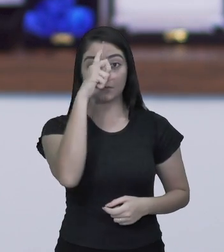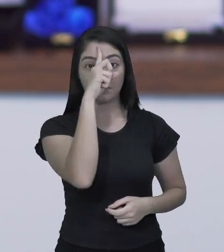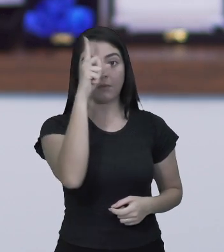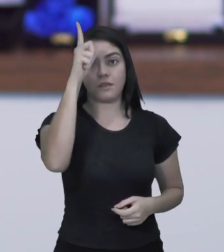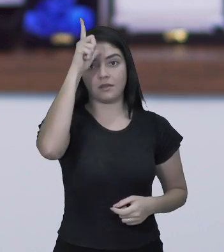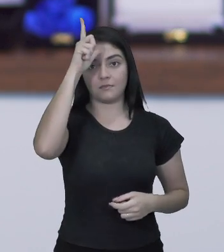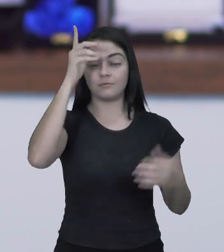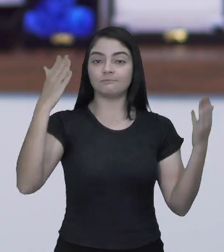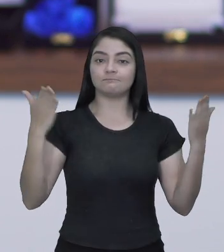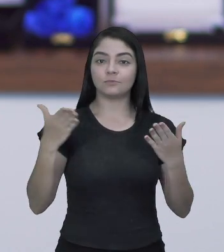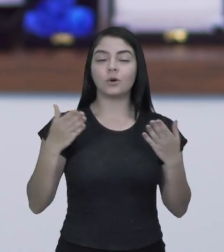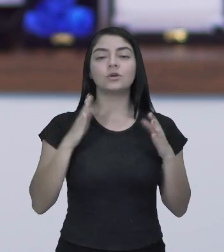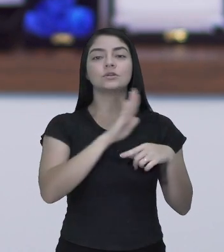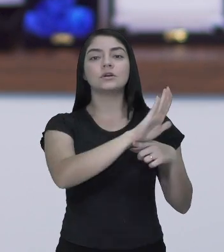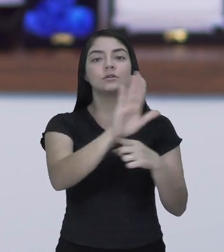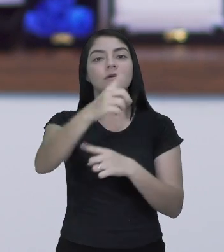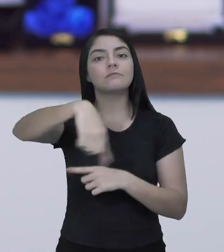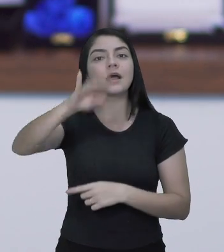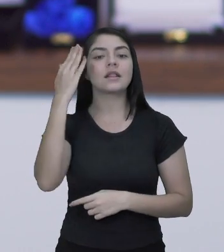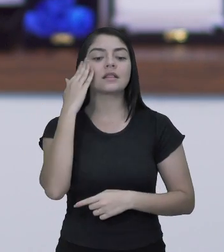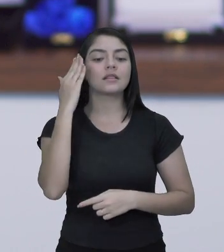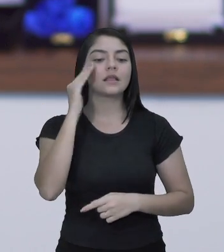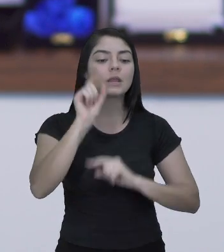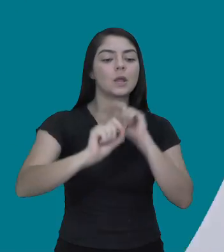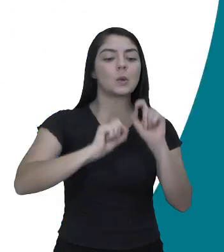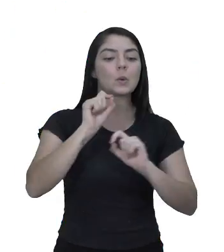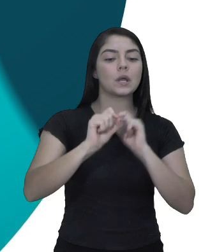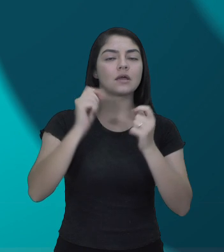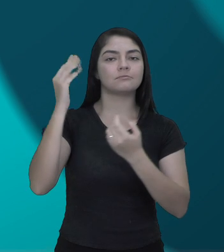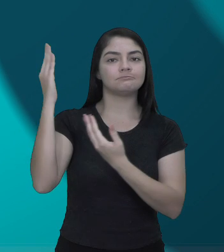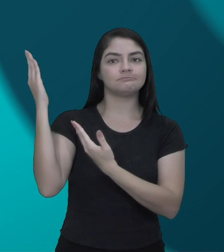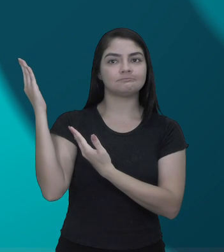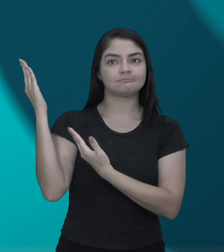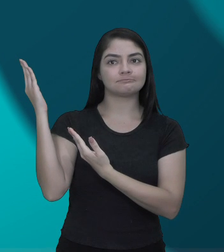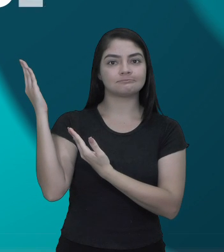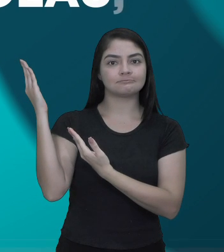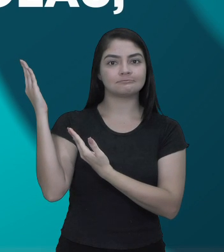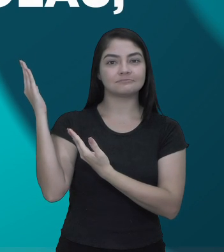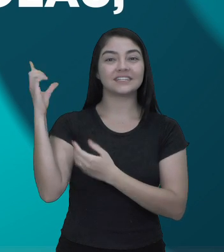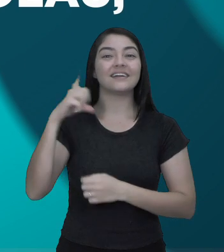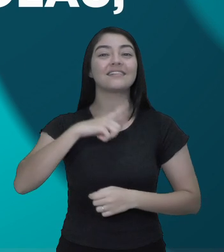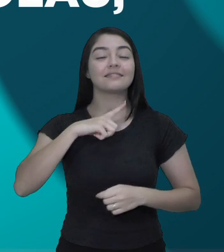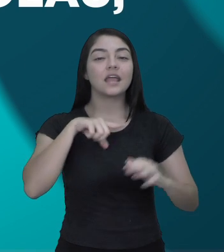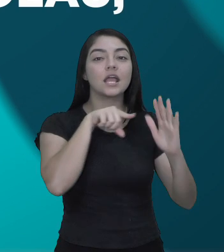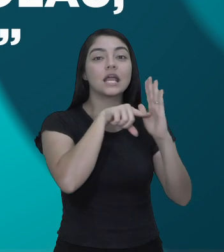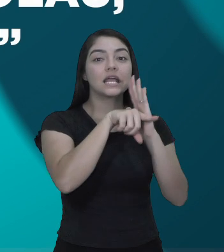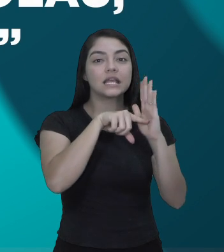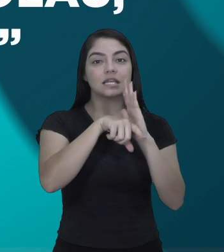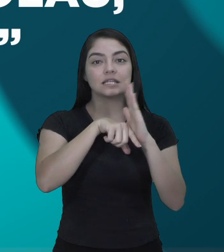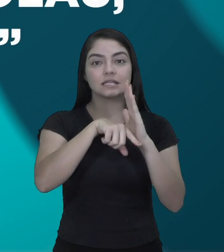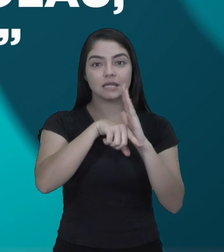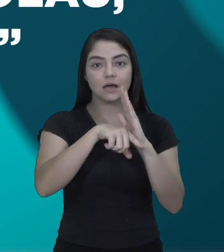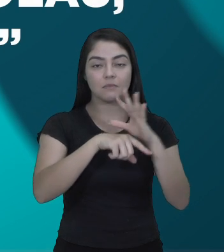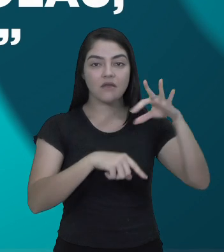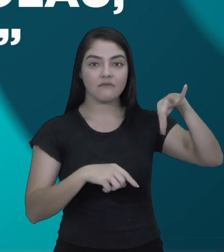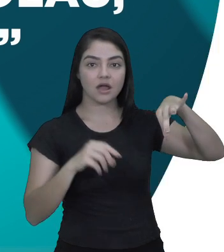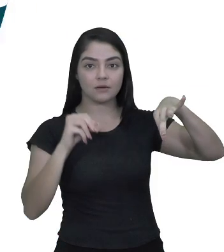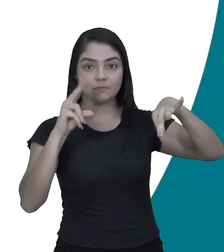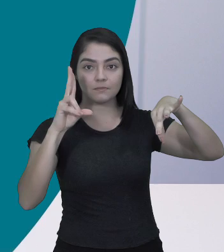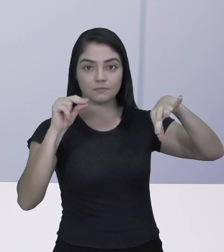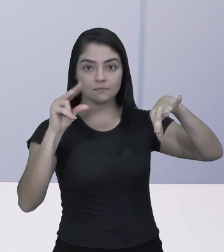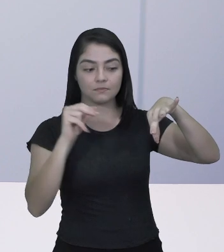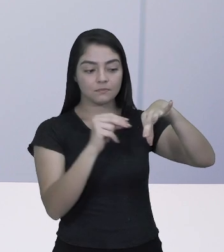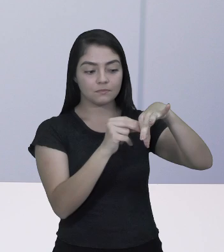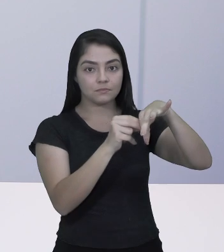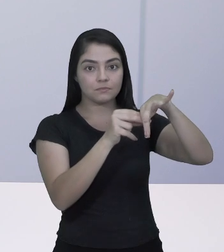ajudar vocês a entenderem melhor o câncer de ovário. O exame preventivo, o Papanicolau, detecta o câncer de